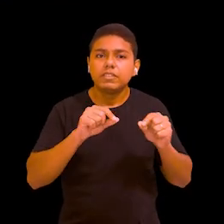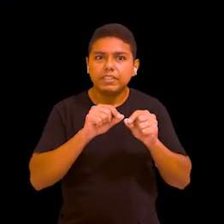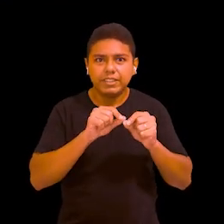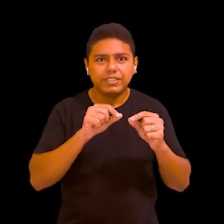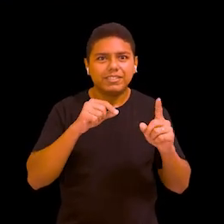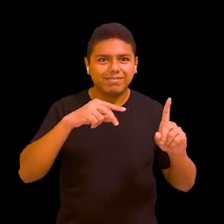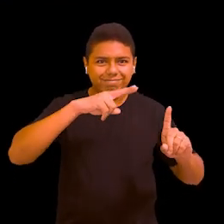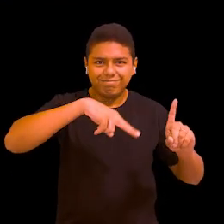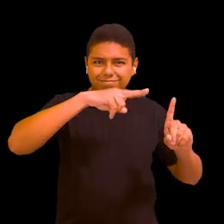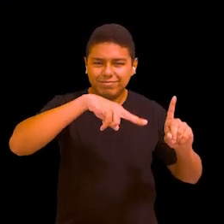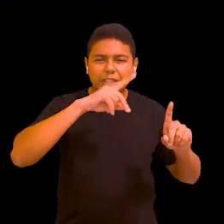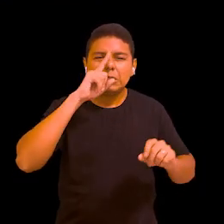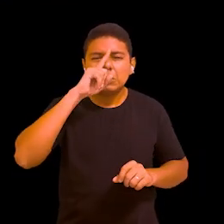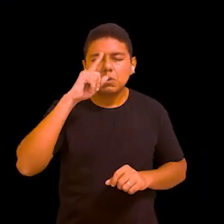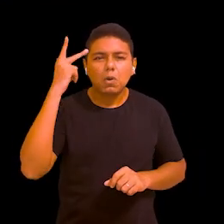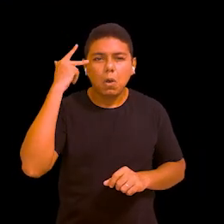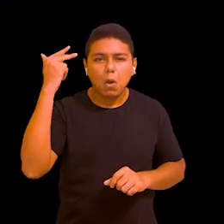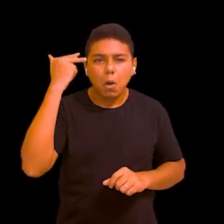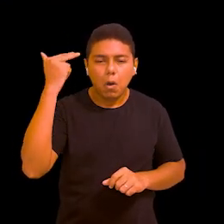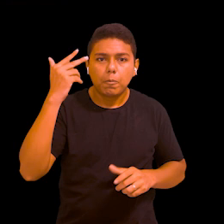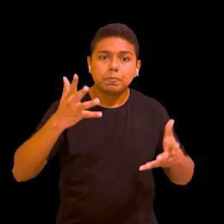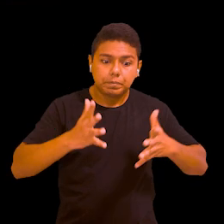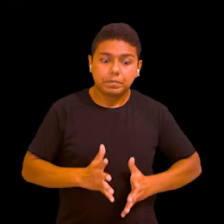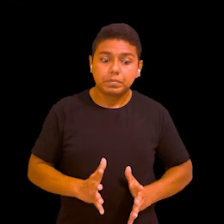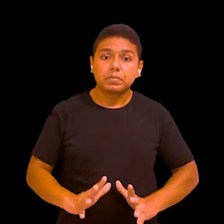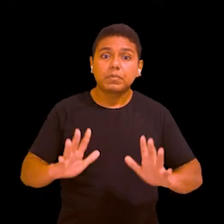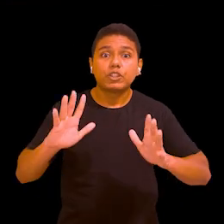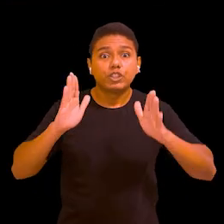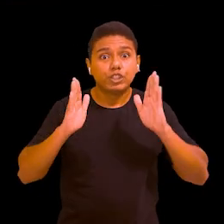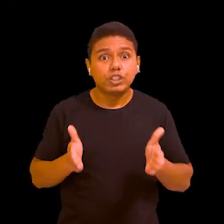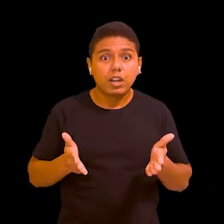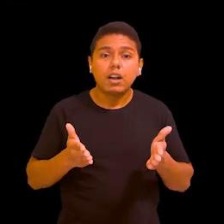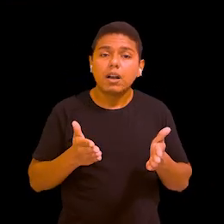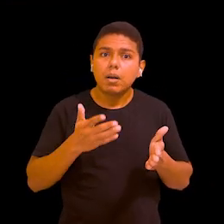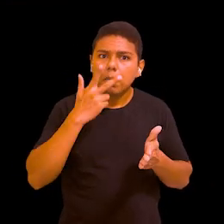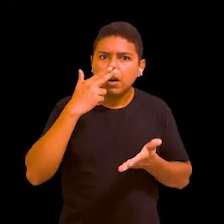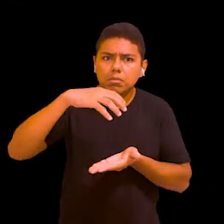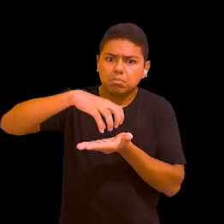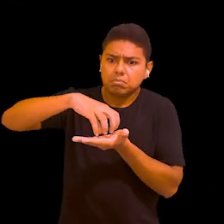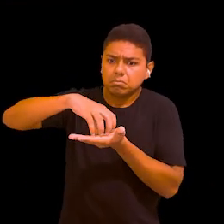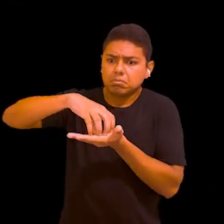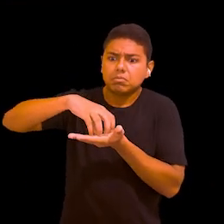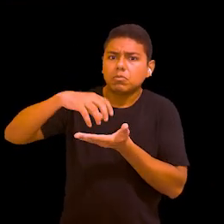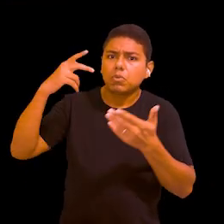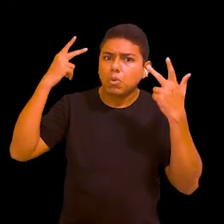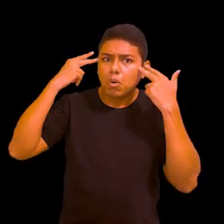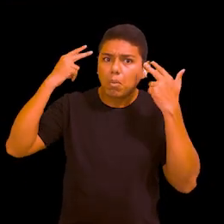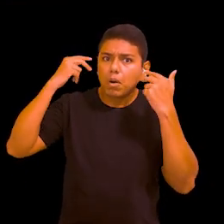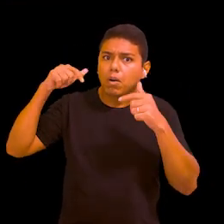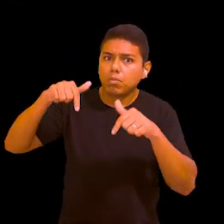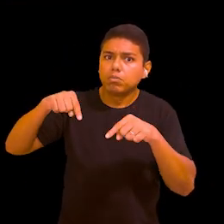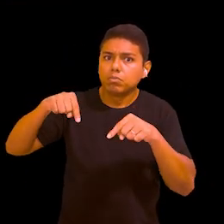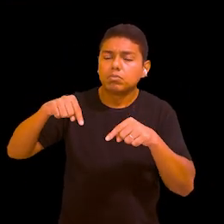pré-natal de risco habitual, o parto ter ocorrido em até um centro de parto normal, ou seja,